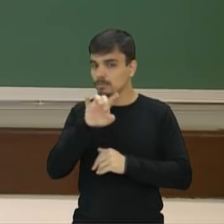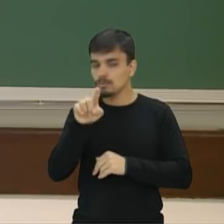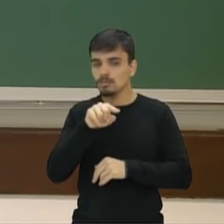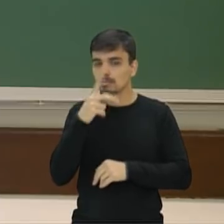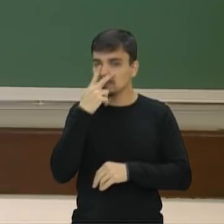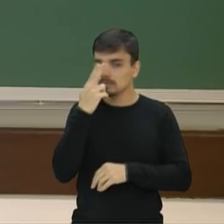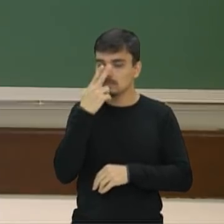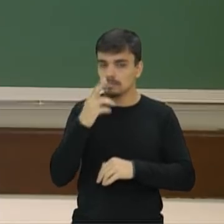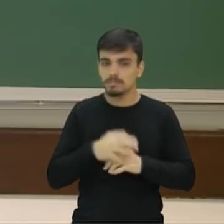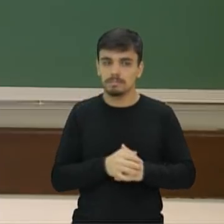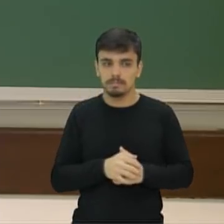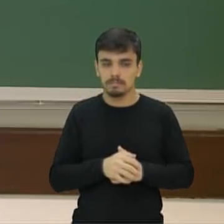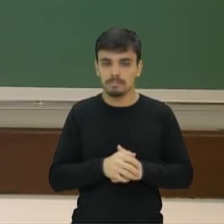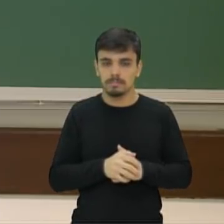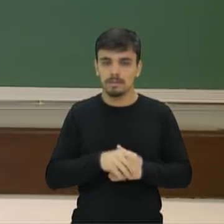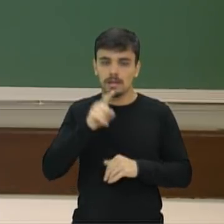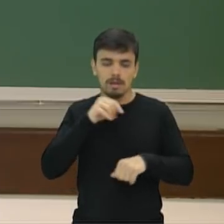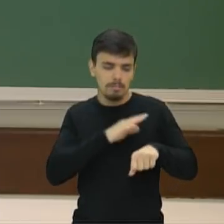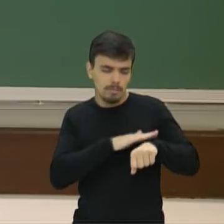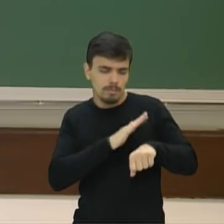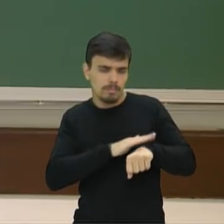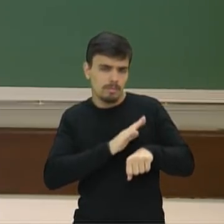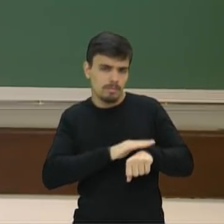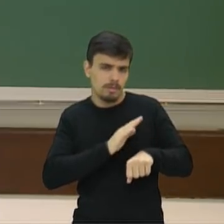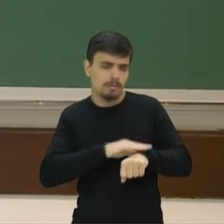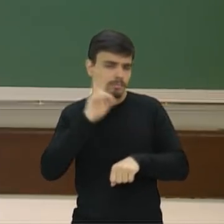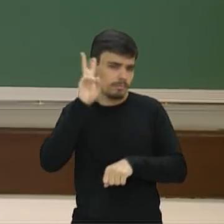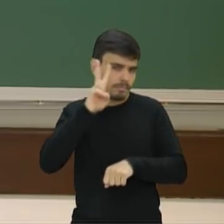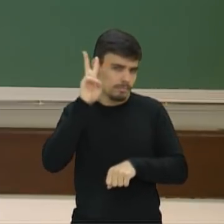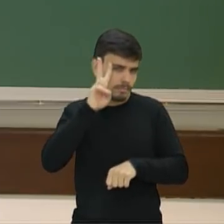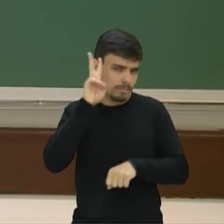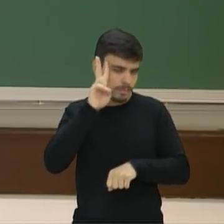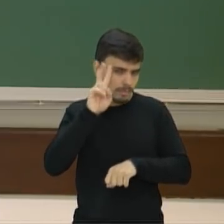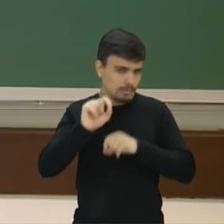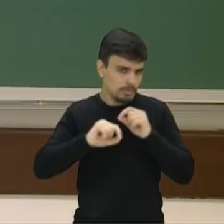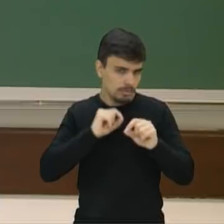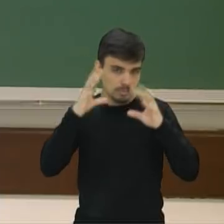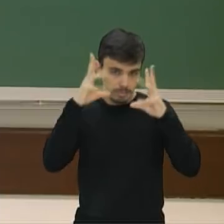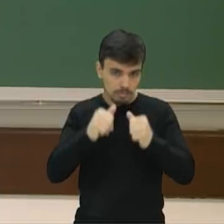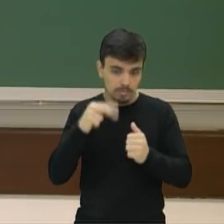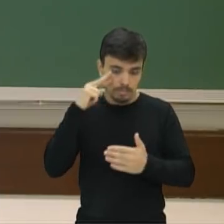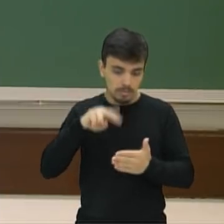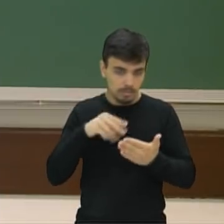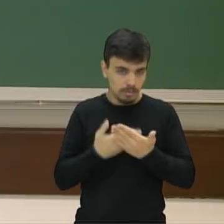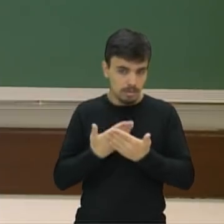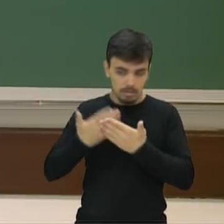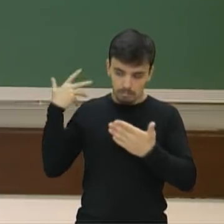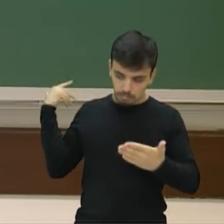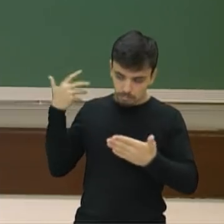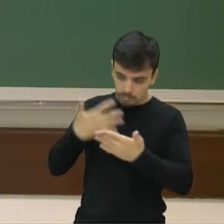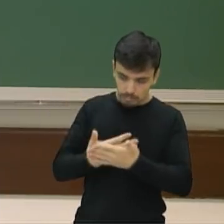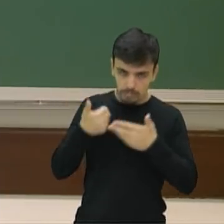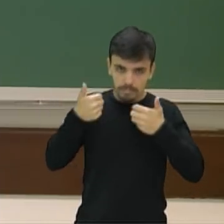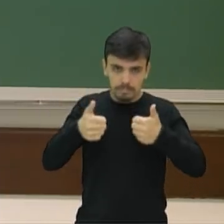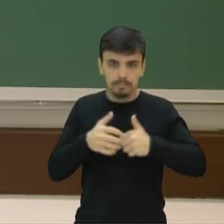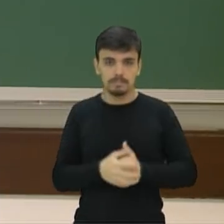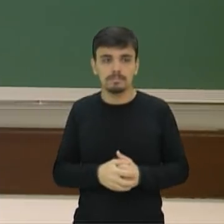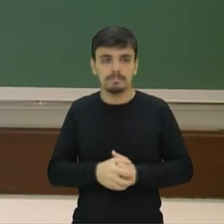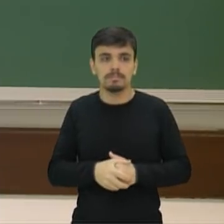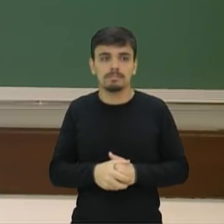acha? Quiz, então, aquele momento para a gente dar aquela relembrada de tudo que a gente viu nessa aula, certo? Então vamos lá, let's